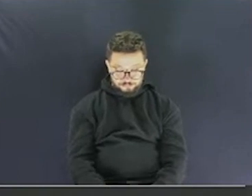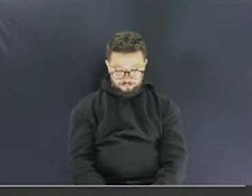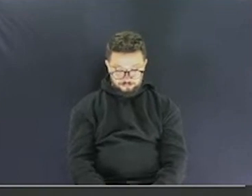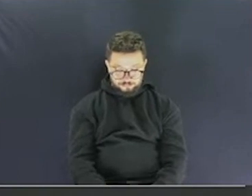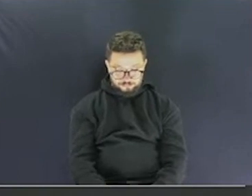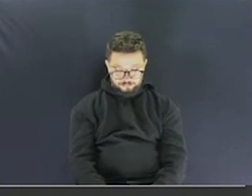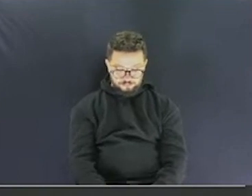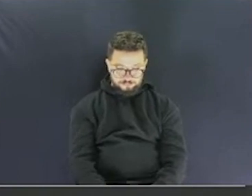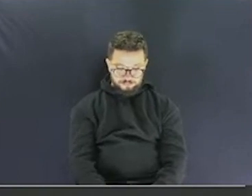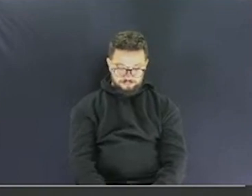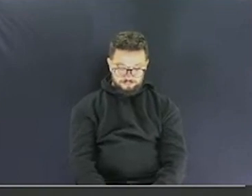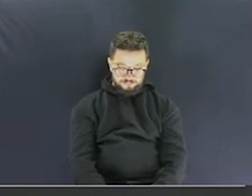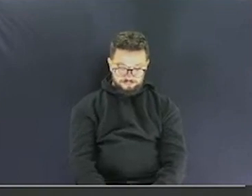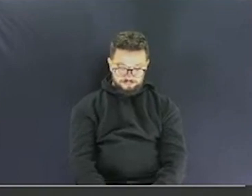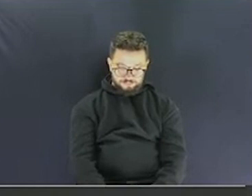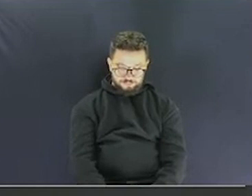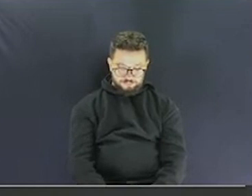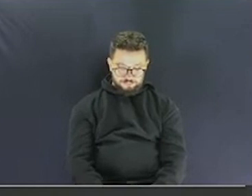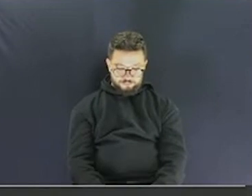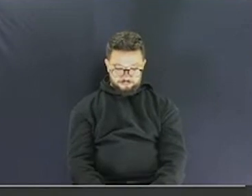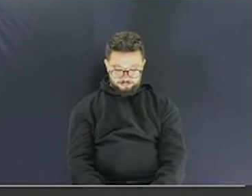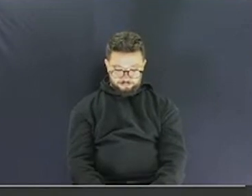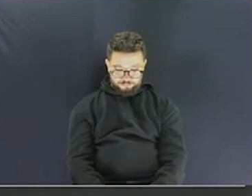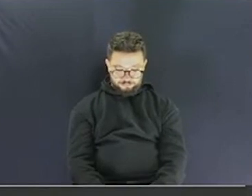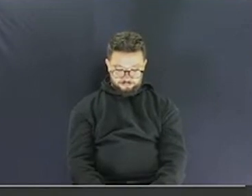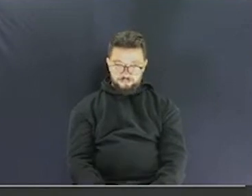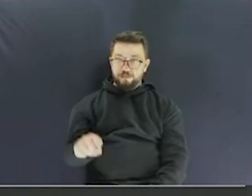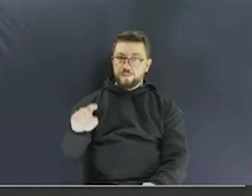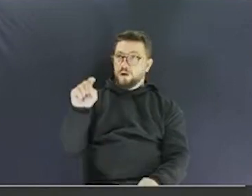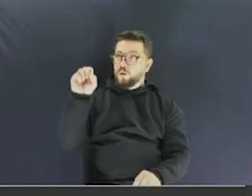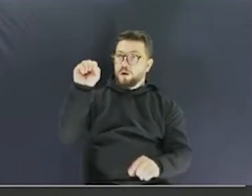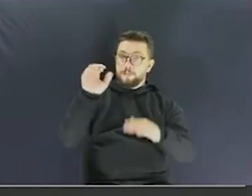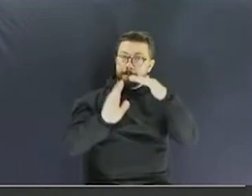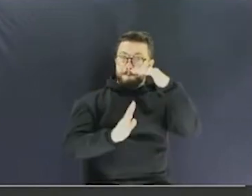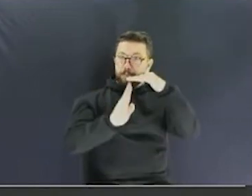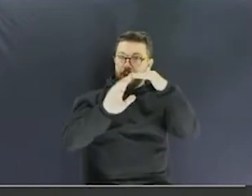temos 80, a gente já tem 87. Chegar a